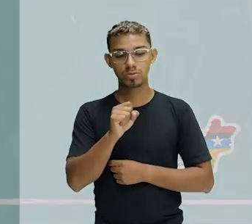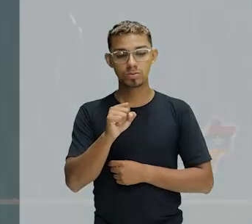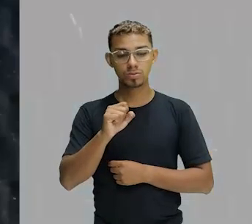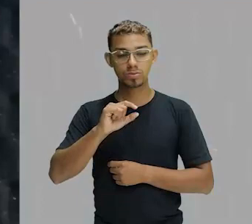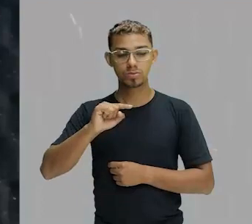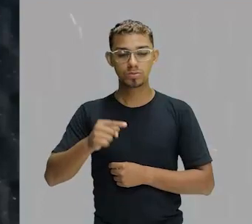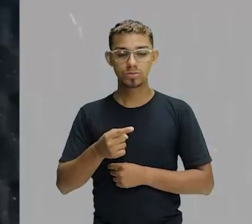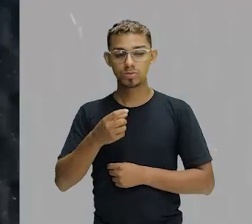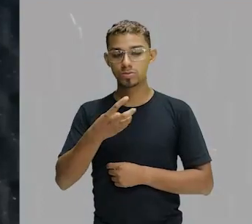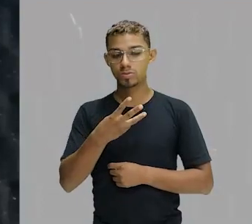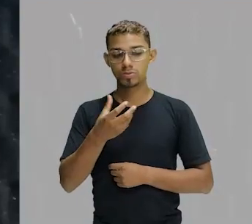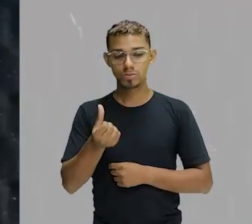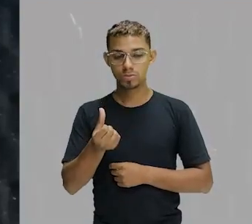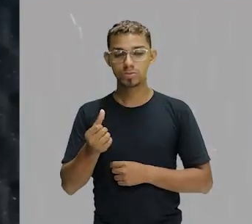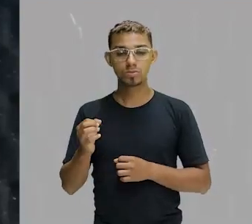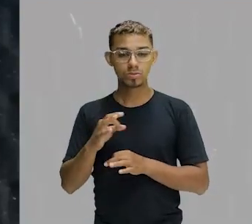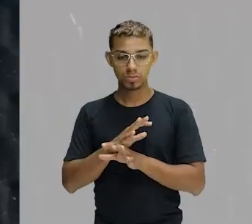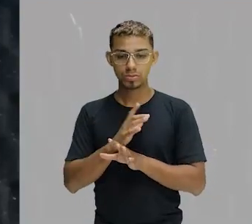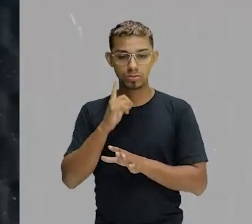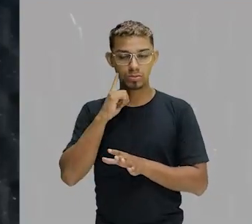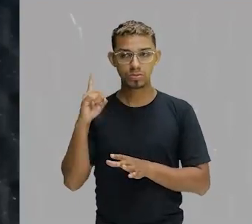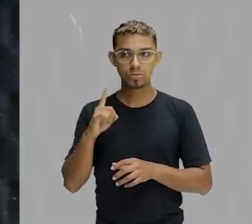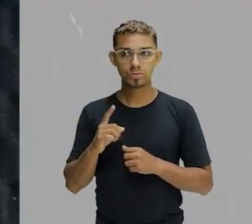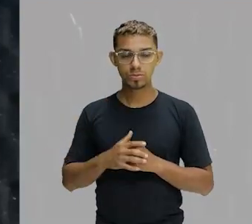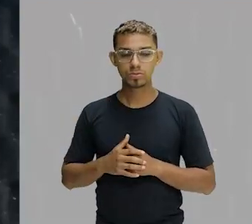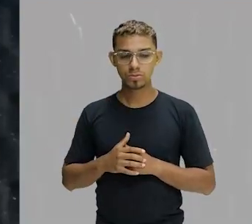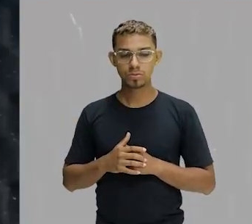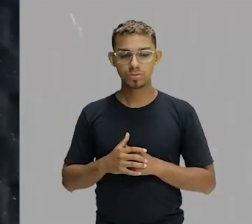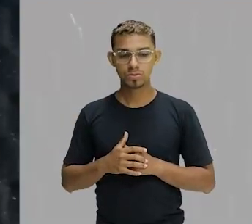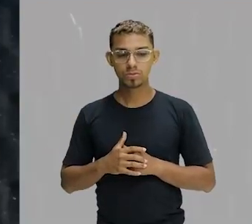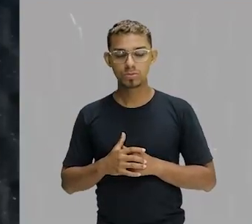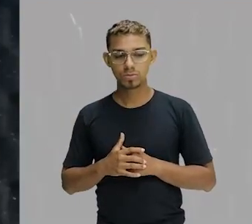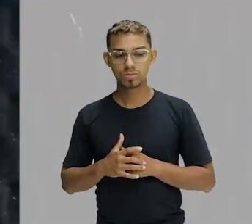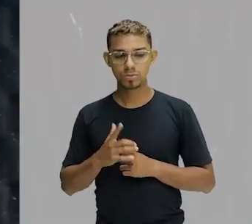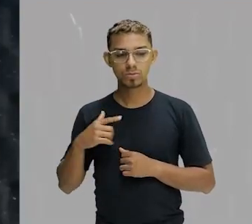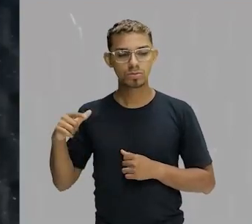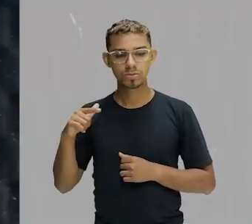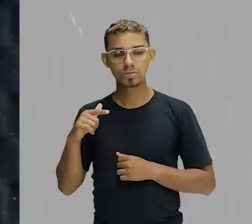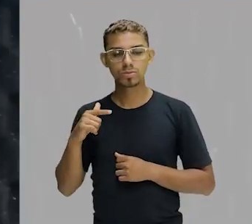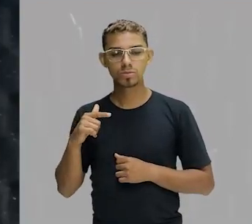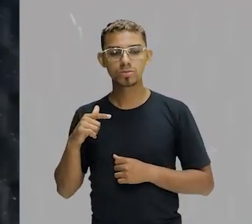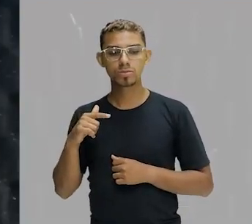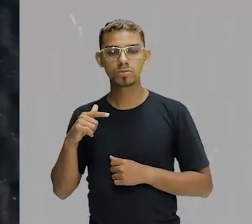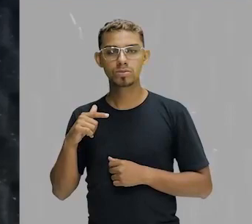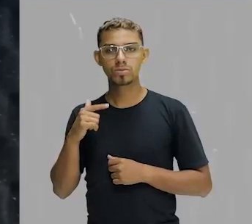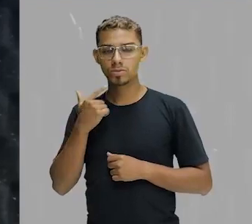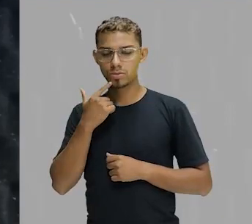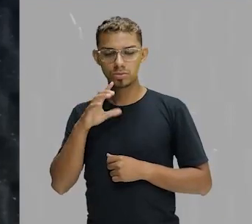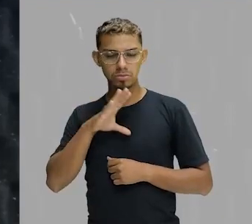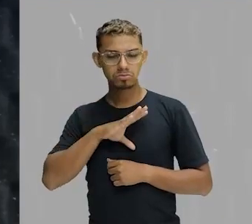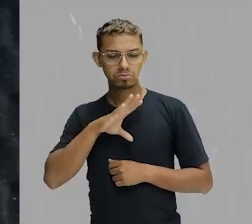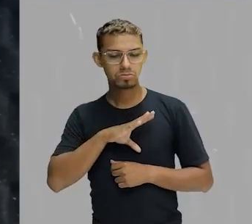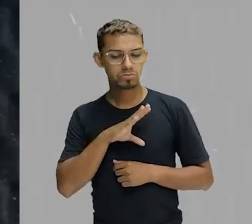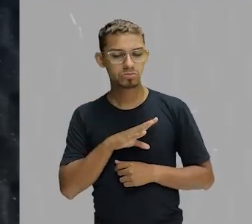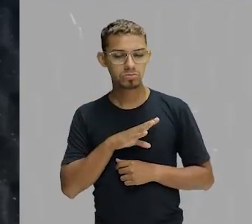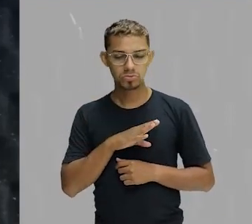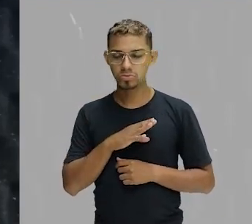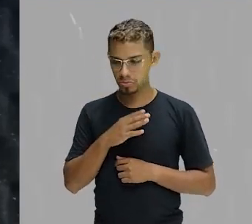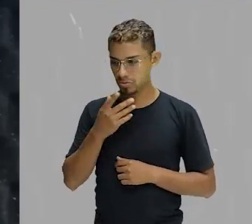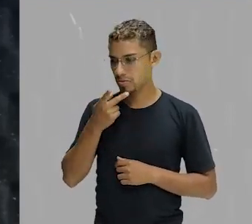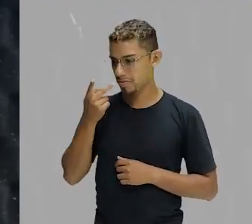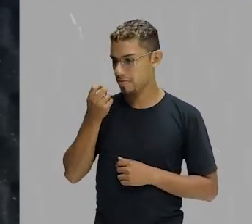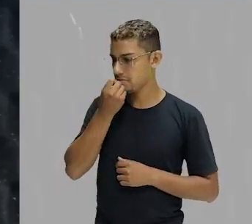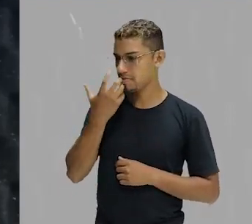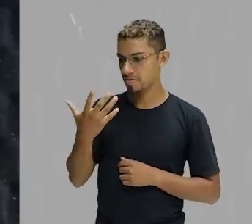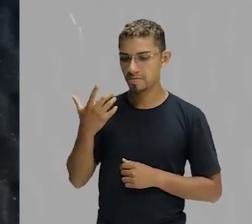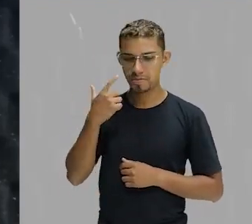318,36. Acabou? Acabou, mas bora botar uma resposta bonitinha. O pessoal de língua portuguesa vai ficar nos elogiando para o resto da vida.